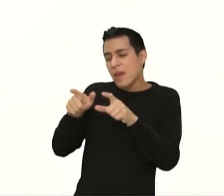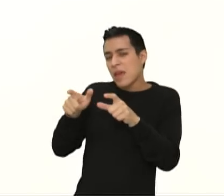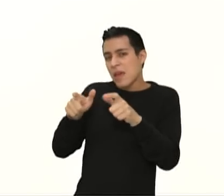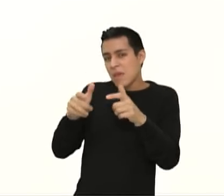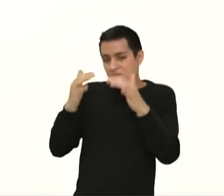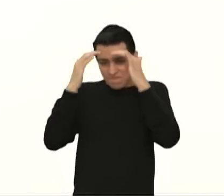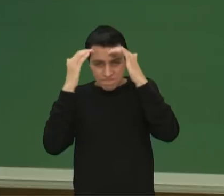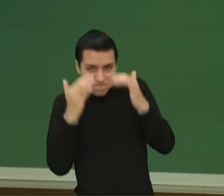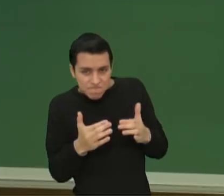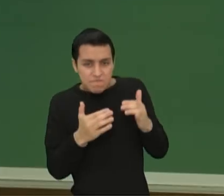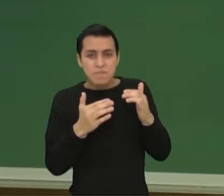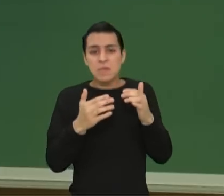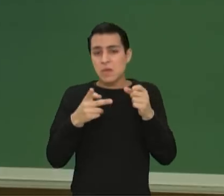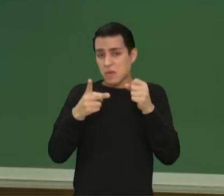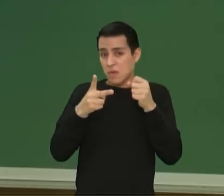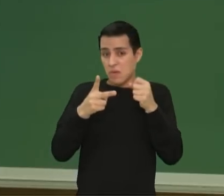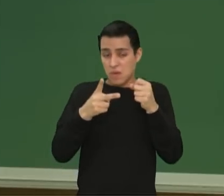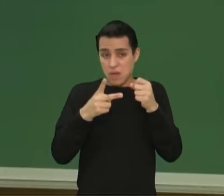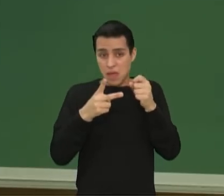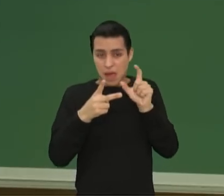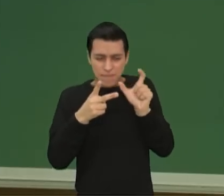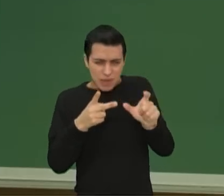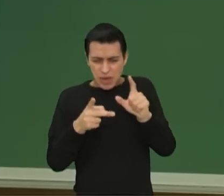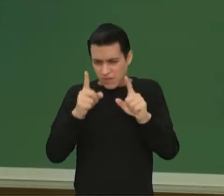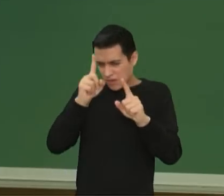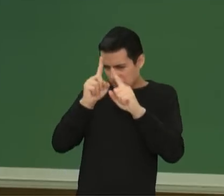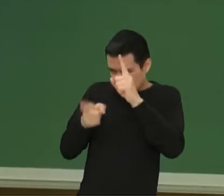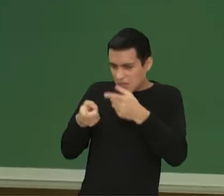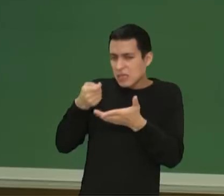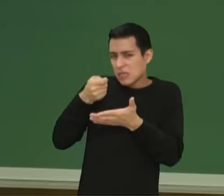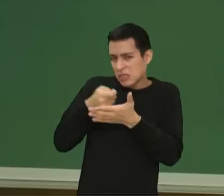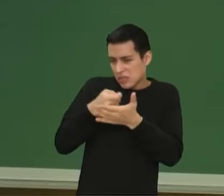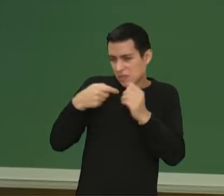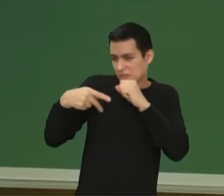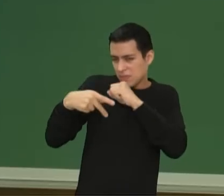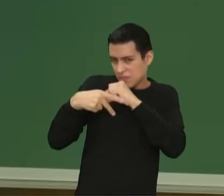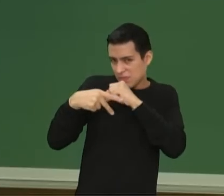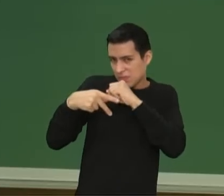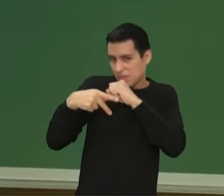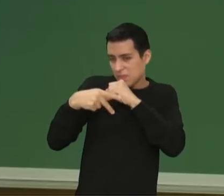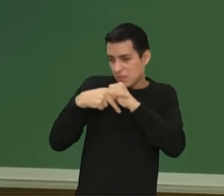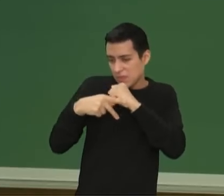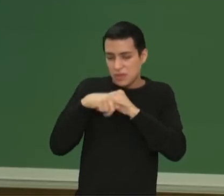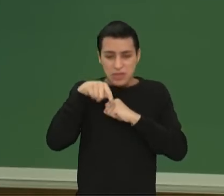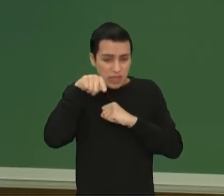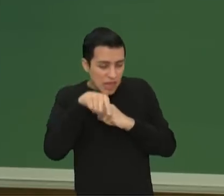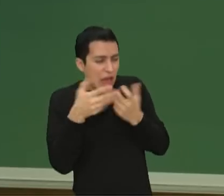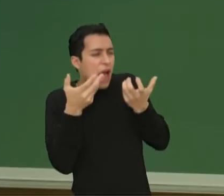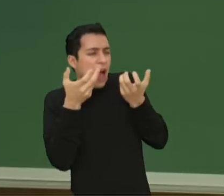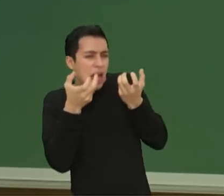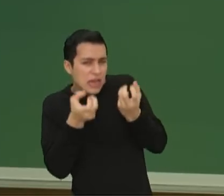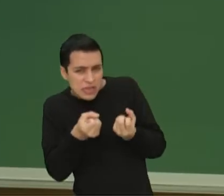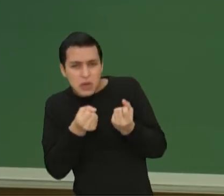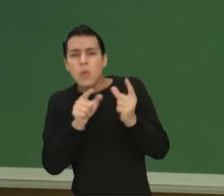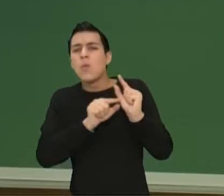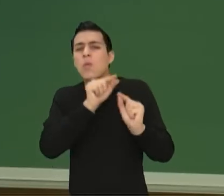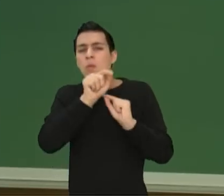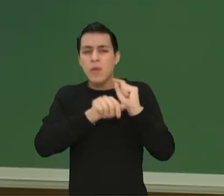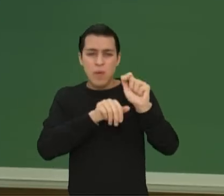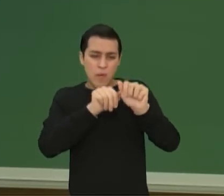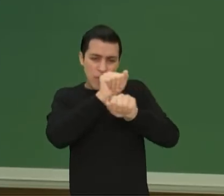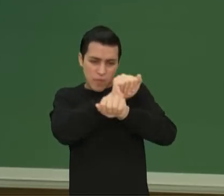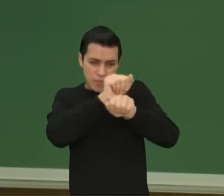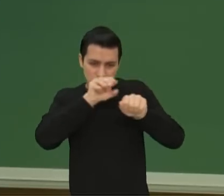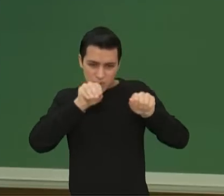termo regente, ele exige a preposição, o termo regido admite o